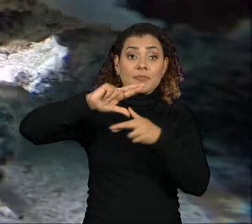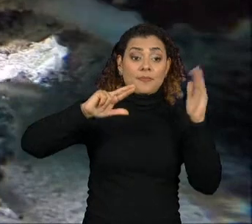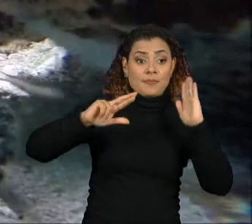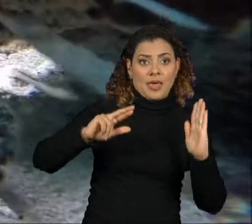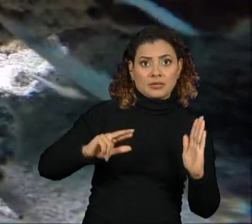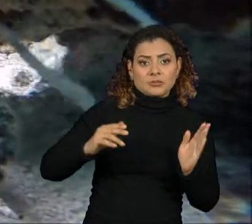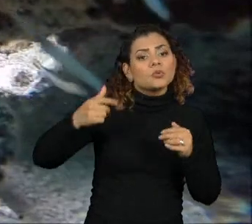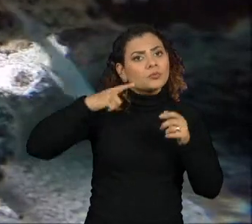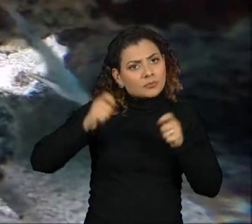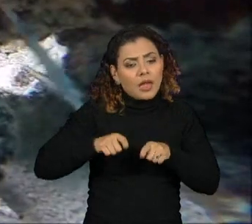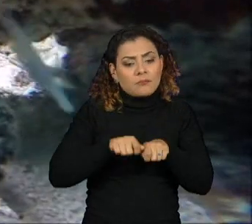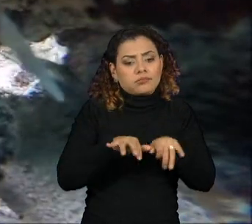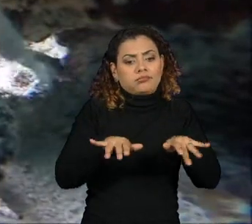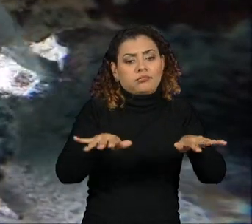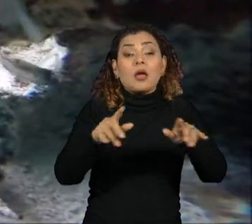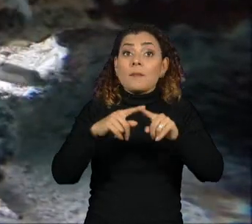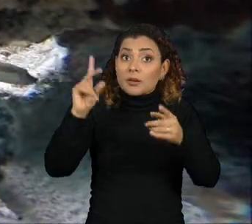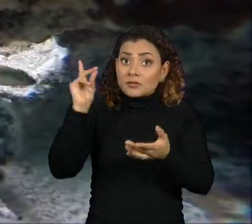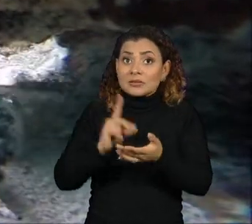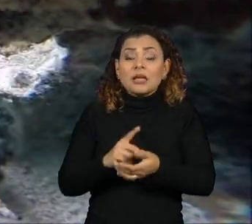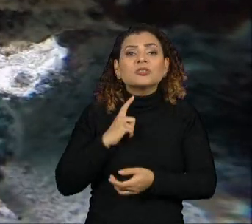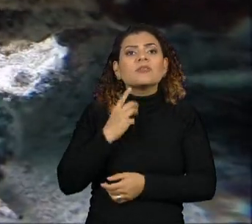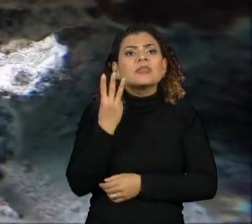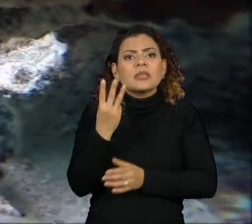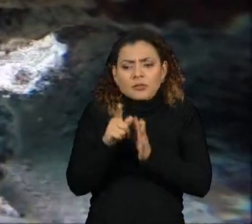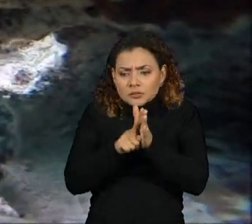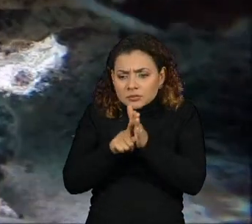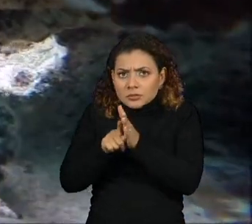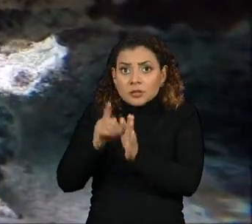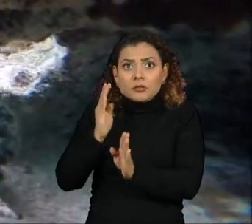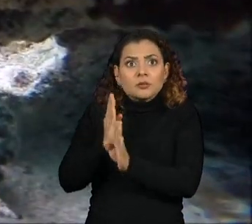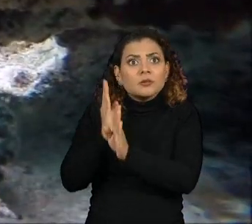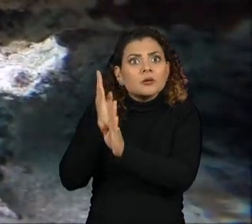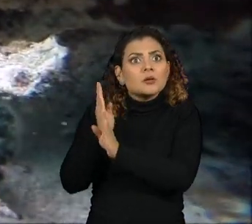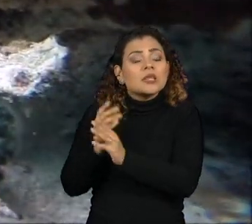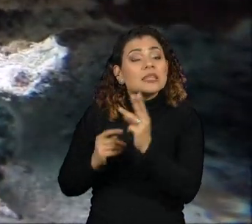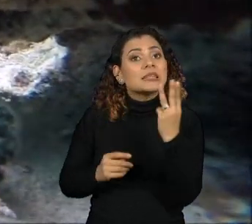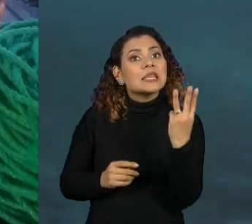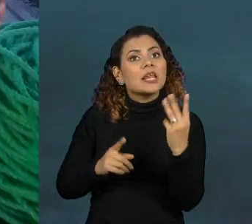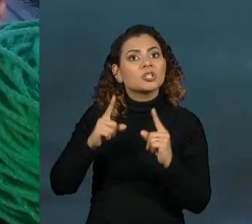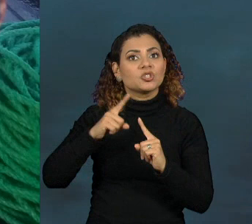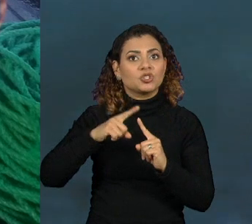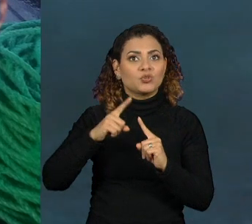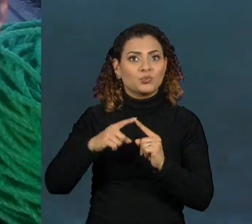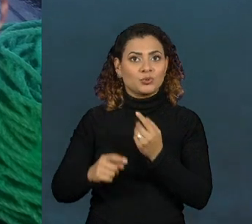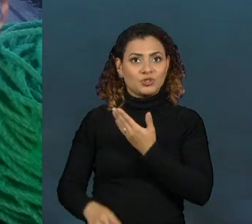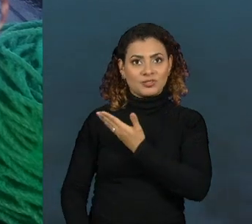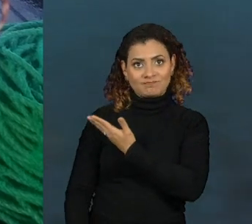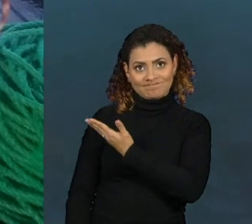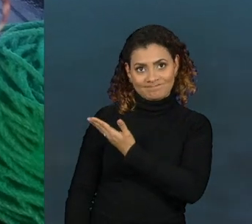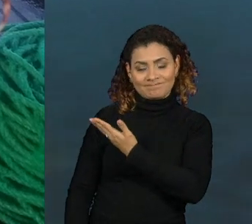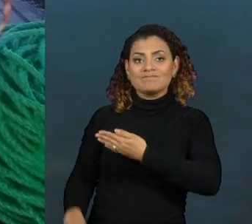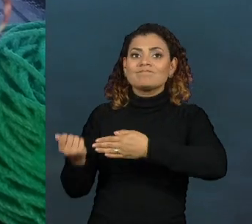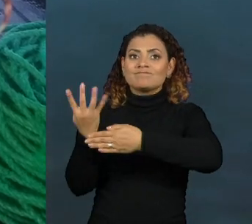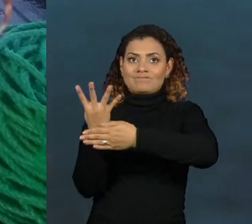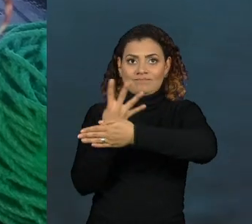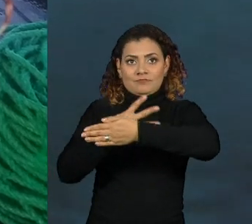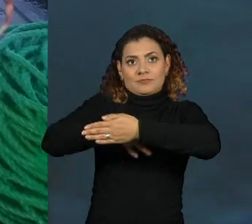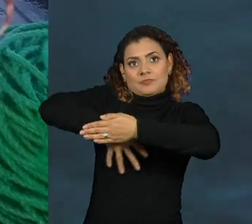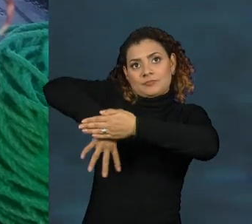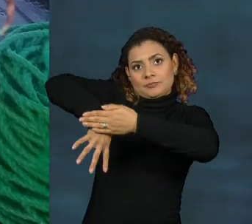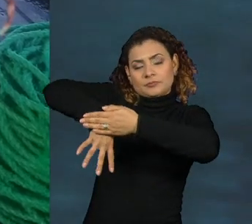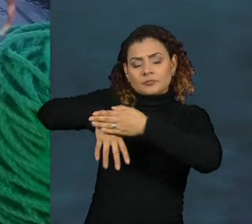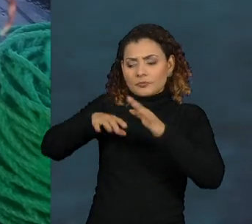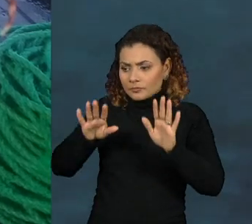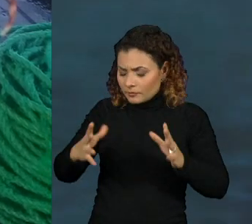Em 2020, 3 exemplares do peixe-leão foram encontrados por pescadores da costa norte do rio Amazonas.